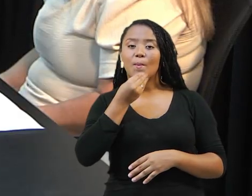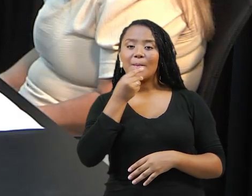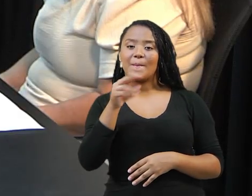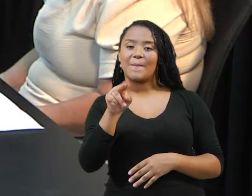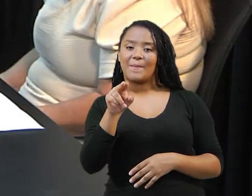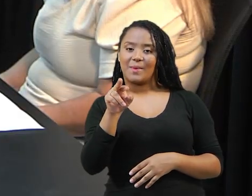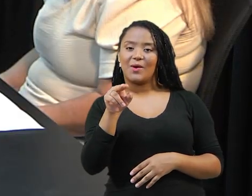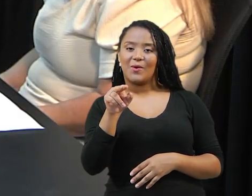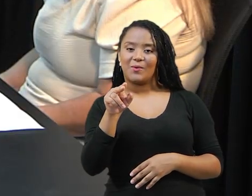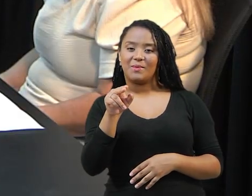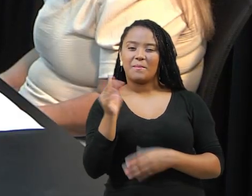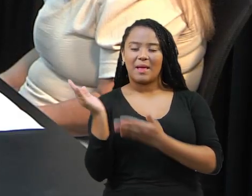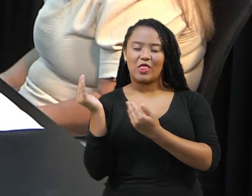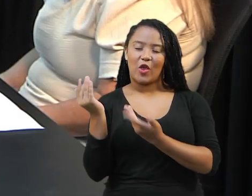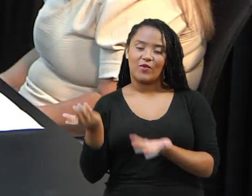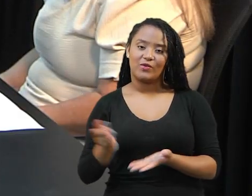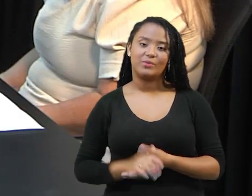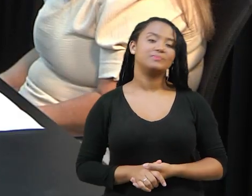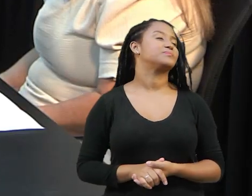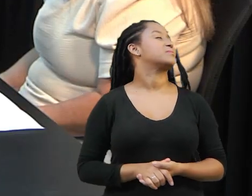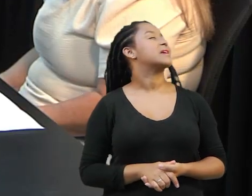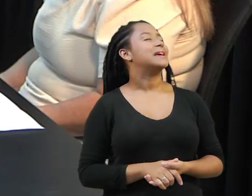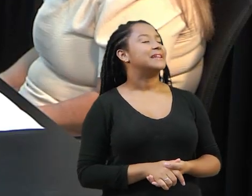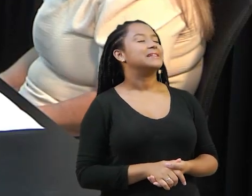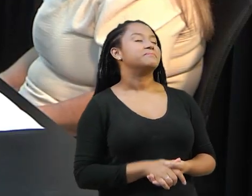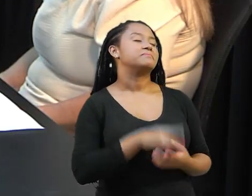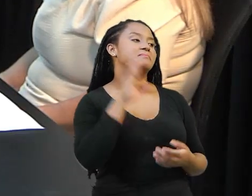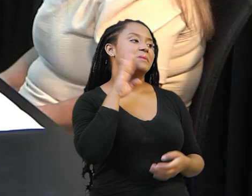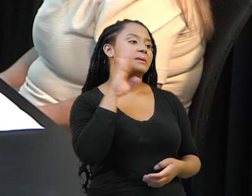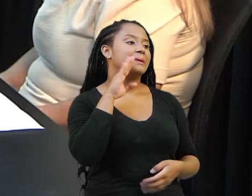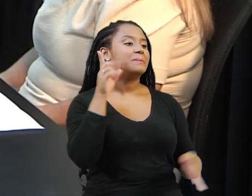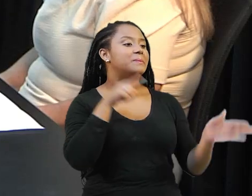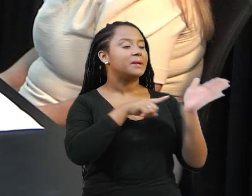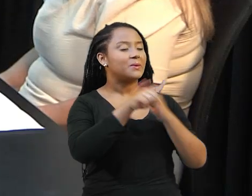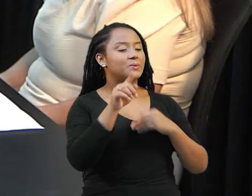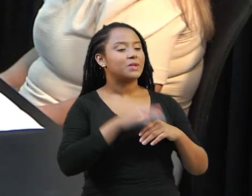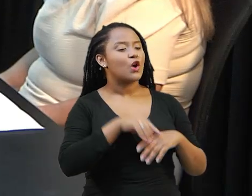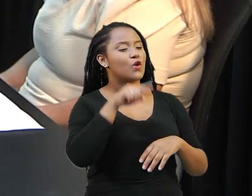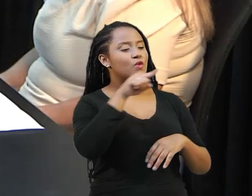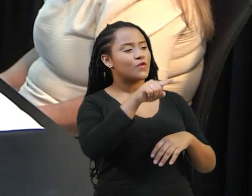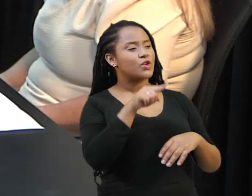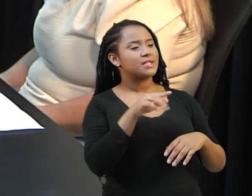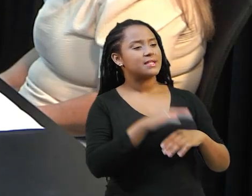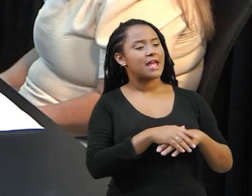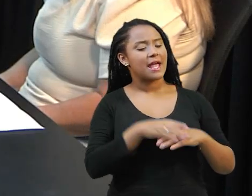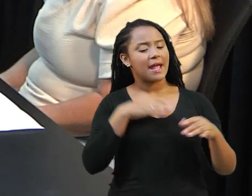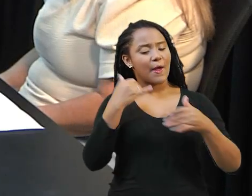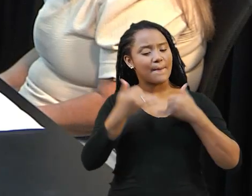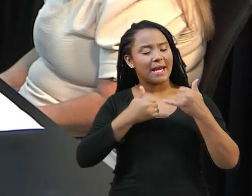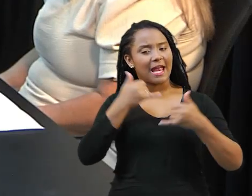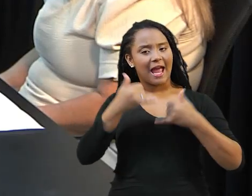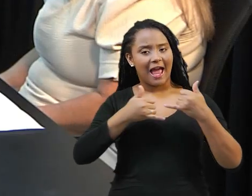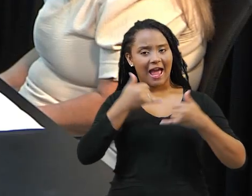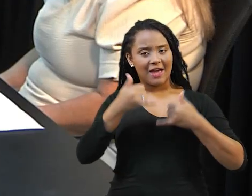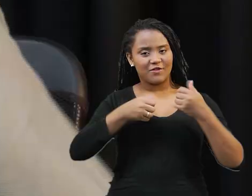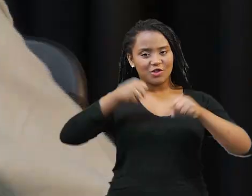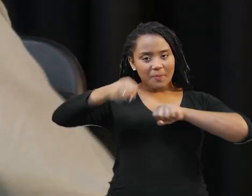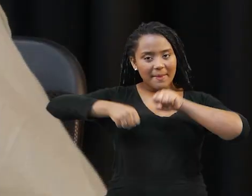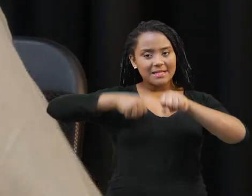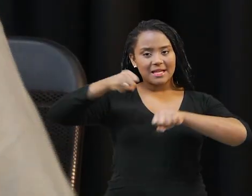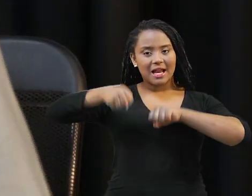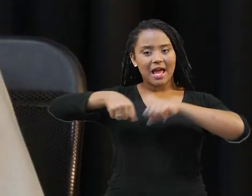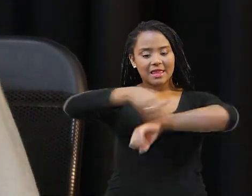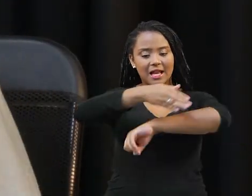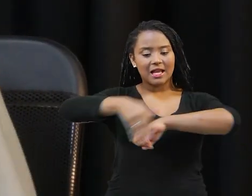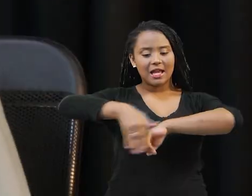escuta, quando você brincava de bicicleta ali como é que chama? Na rua... Na Cipriano ali. É na Cipriano